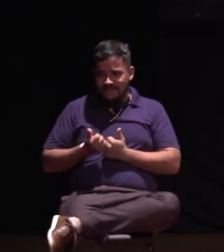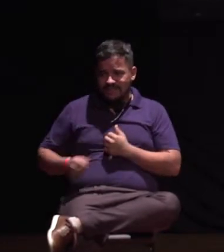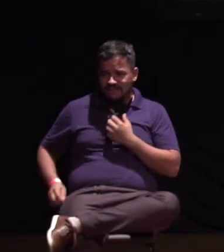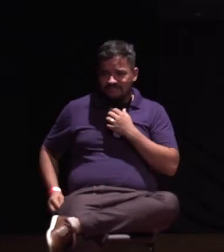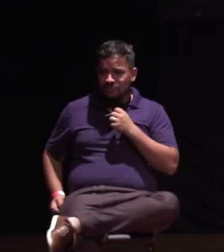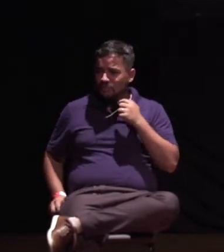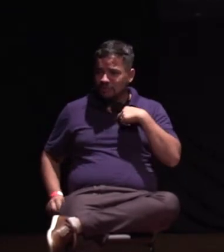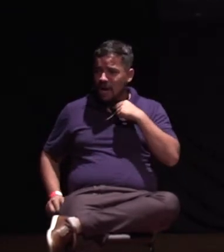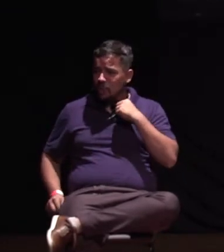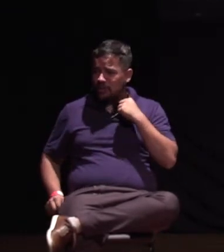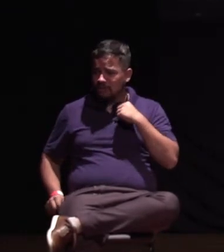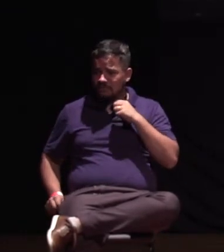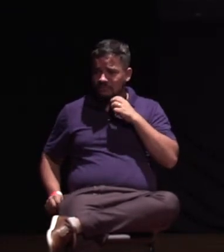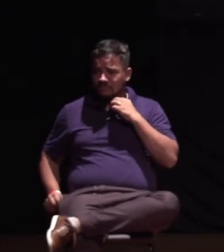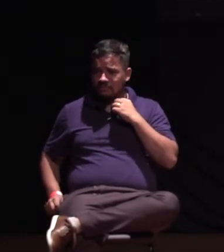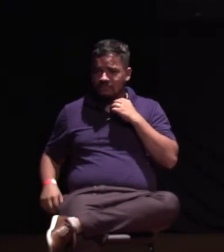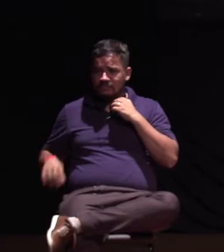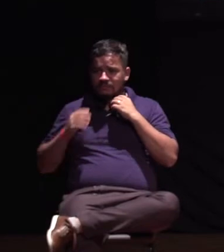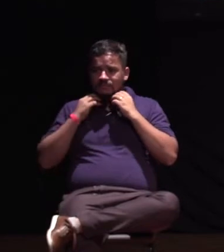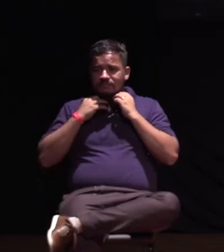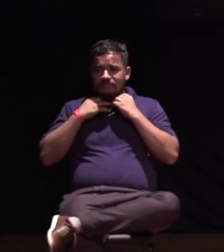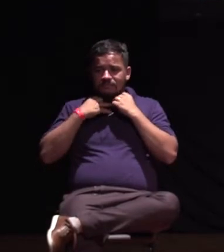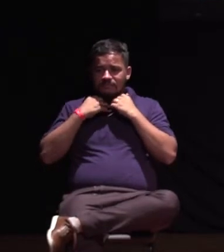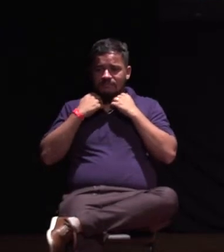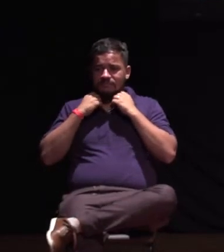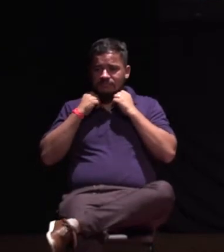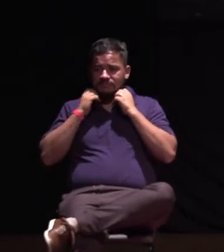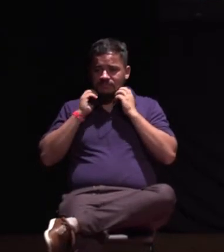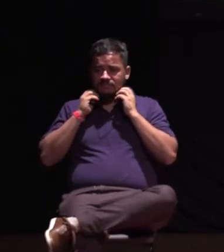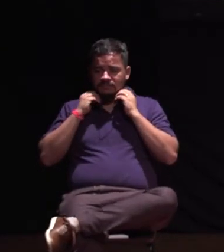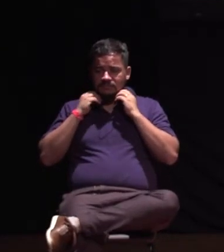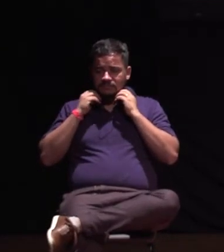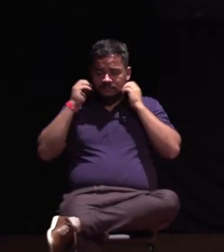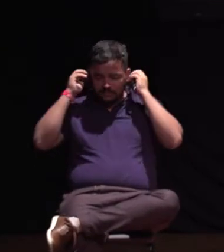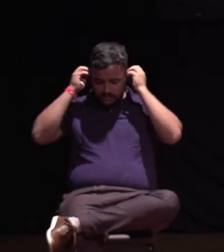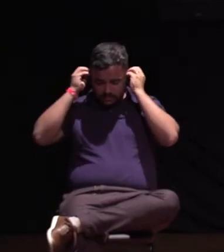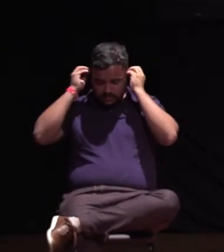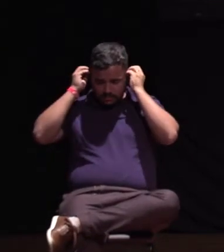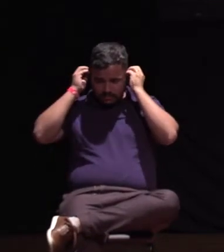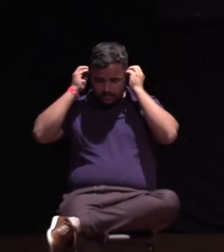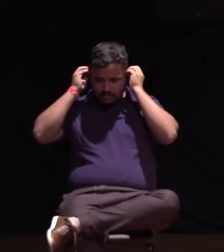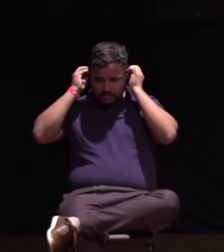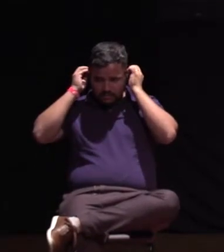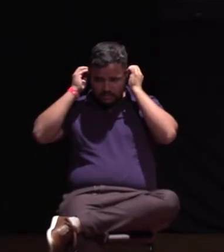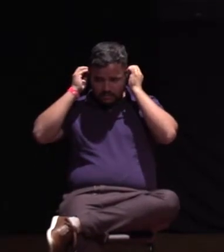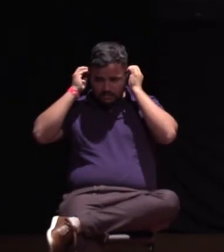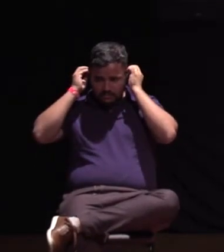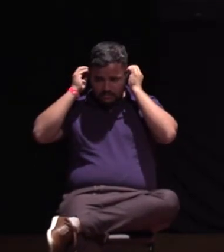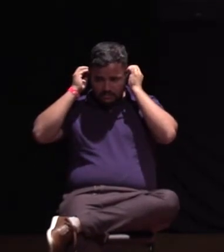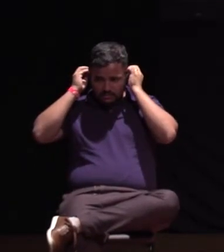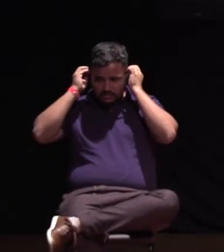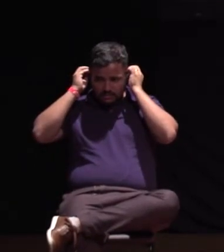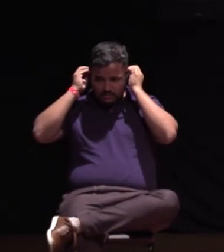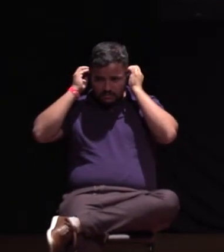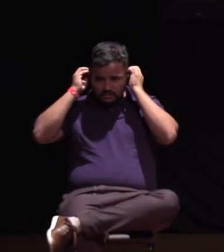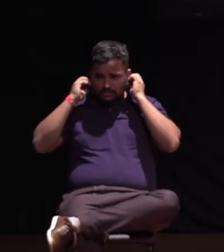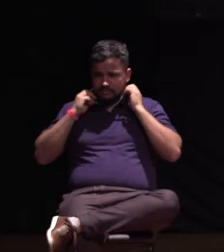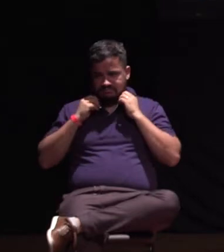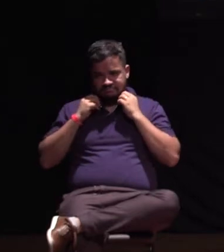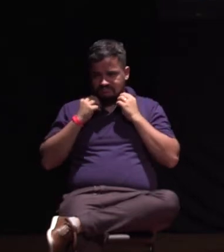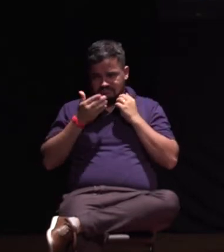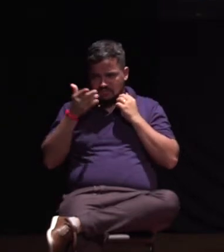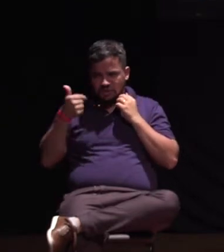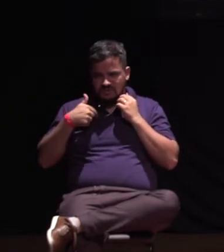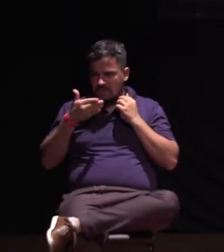Well, sorry. Or maybe I was hearing myself twice. Well, there's something really interesting, I think, whenever you work with bodies for